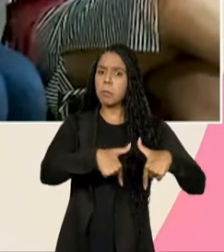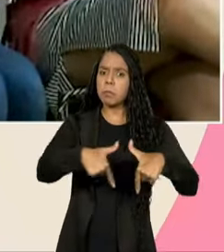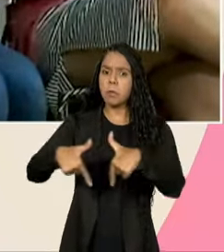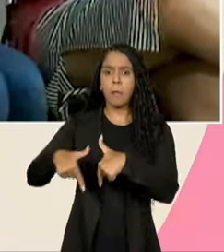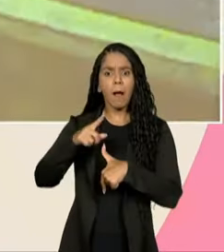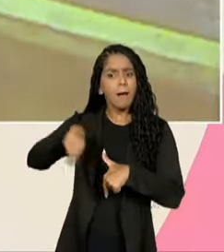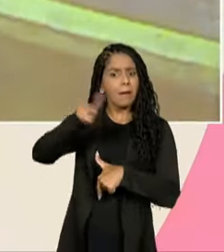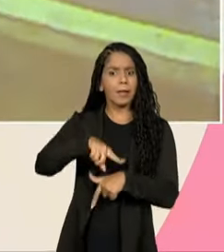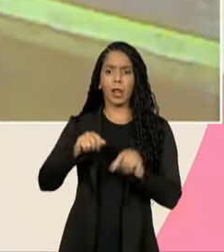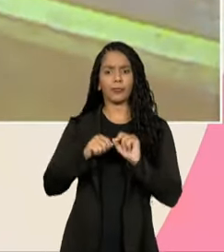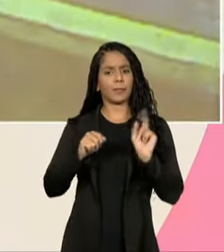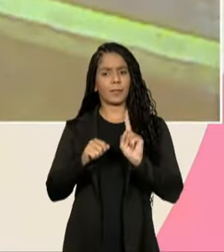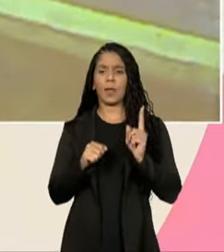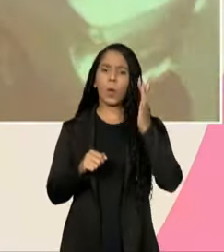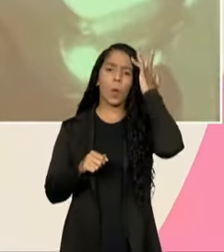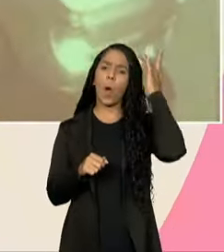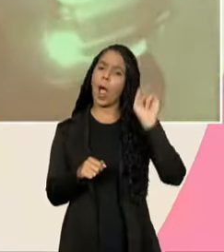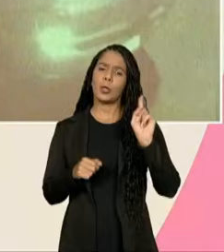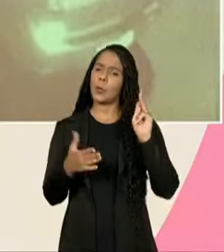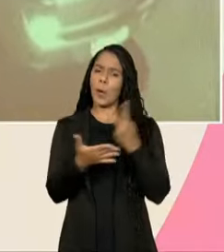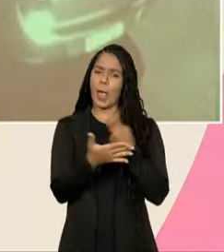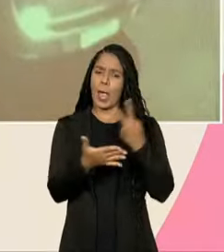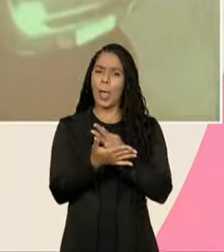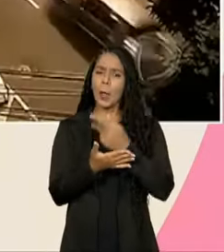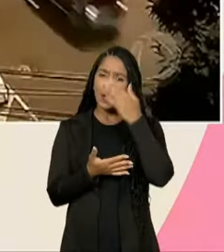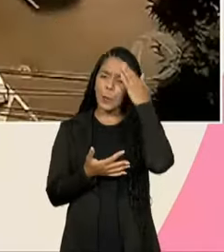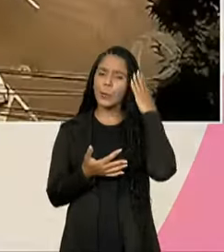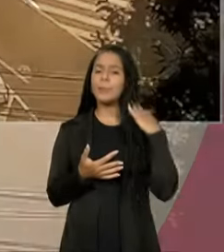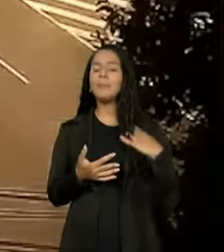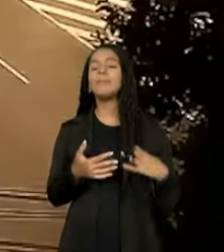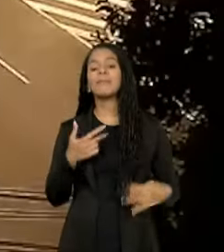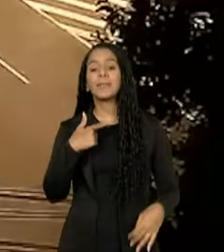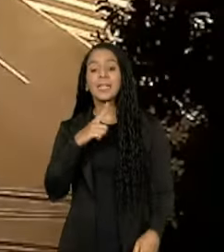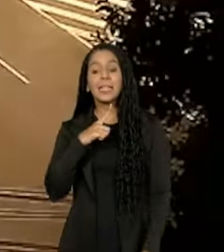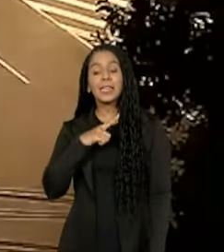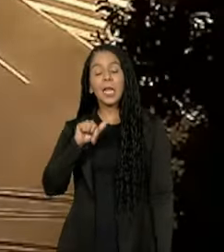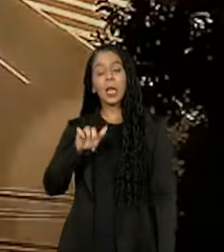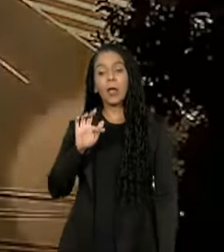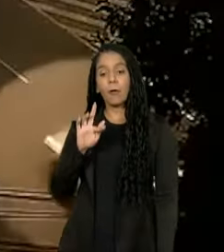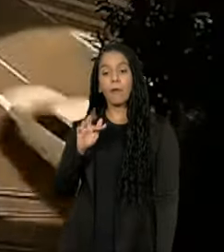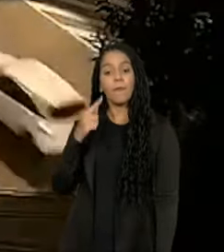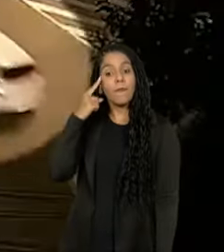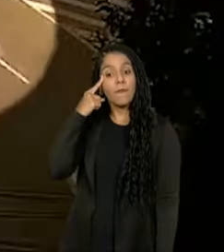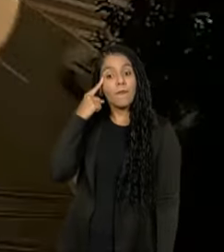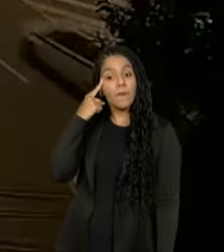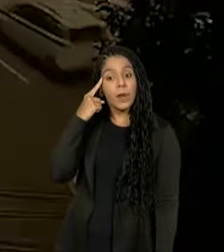não posso achar que é erro. A gente está aqui com o Gustavo Freixo, que trabalha com